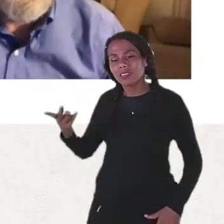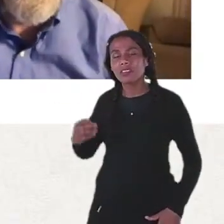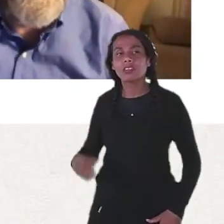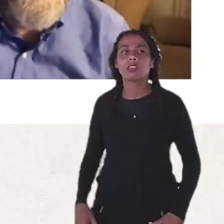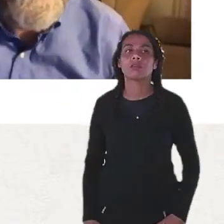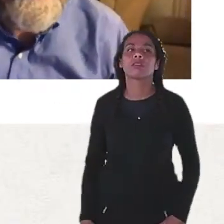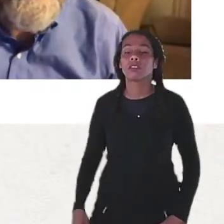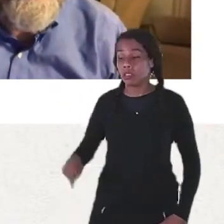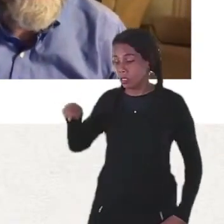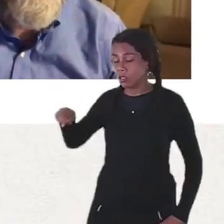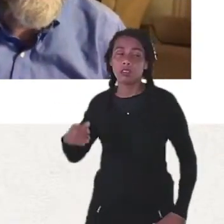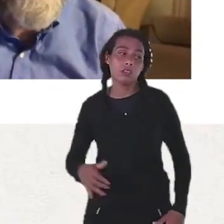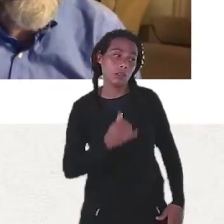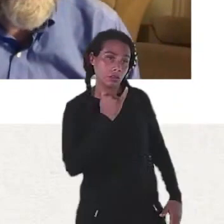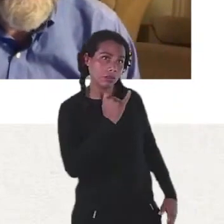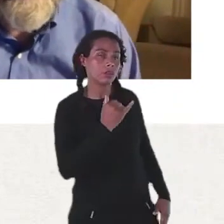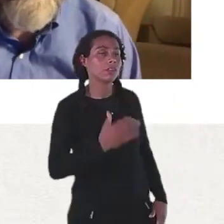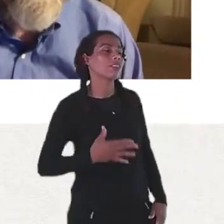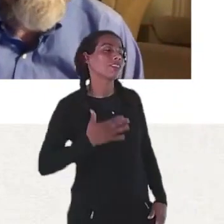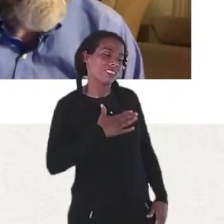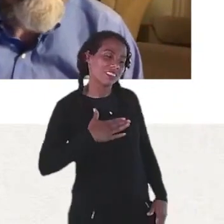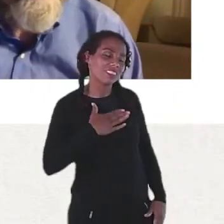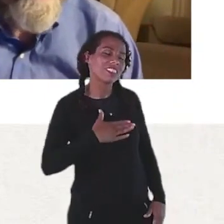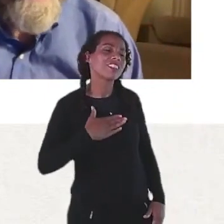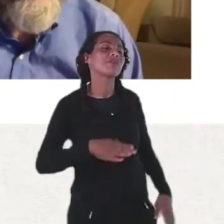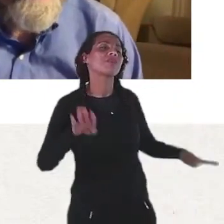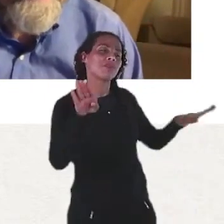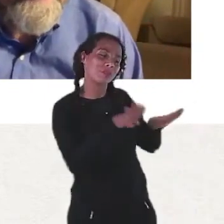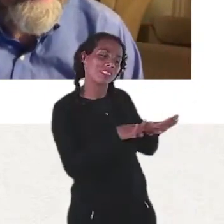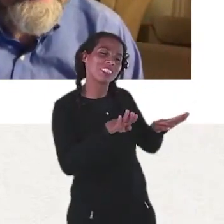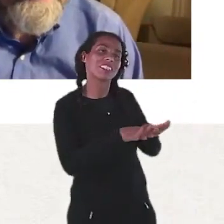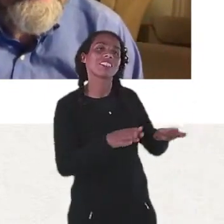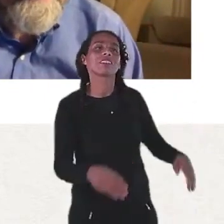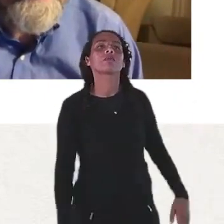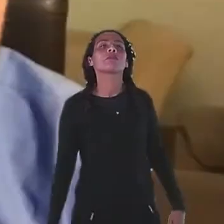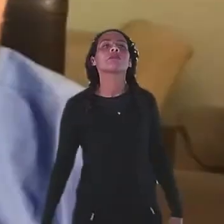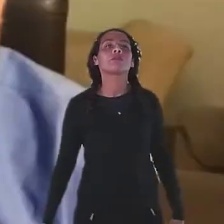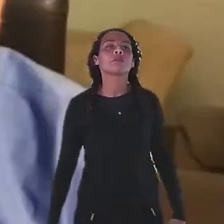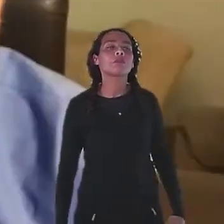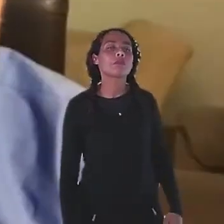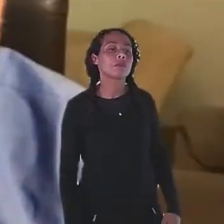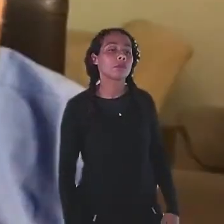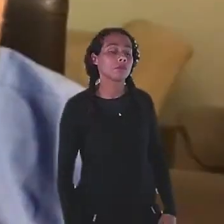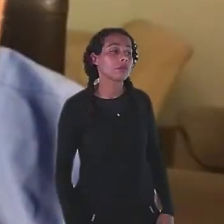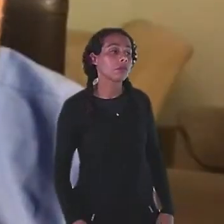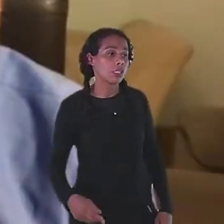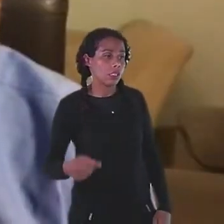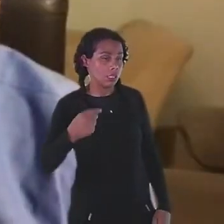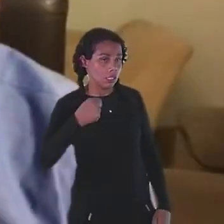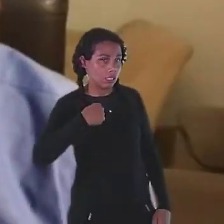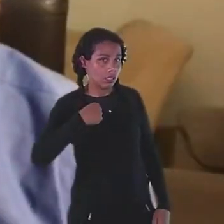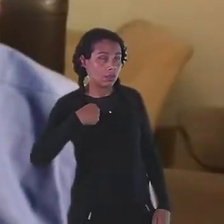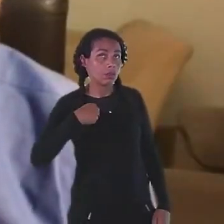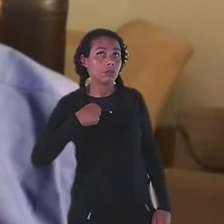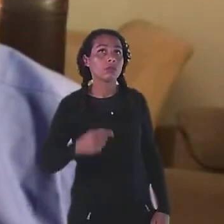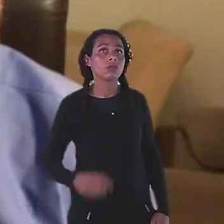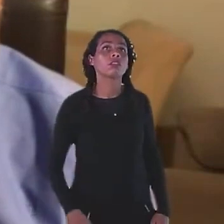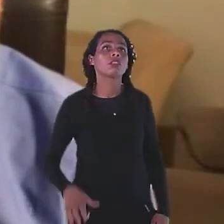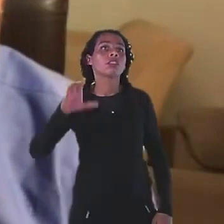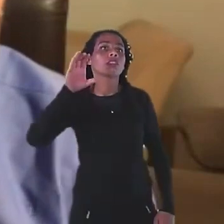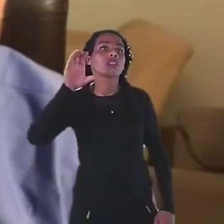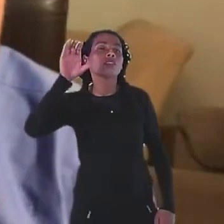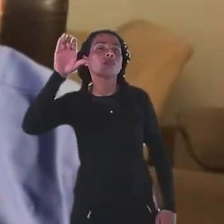um prazer. Na realidade, eu me lembro bem, eu estava em Natal, na época,